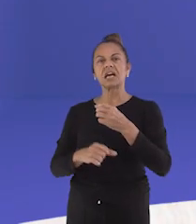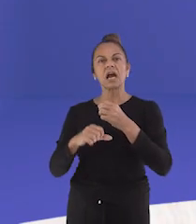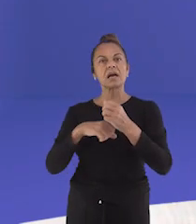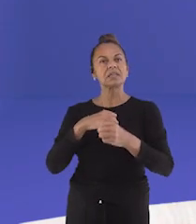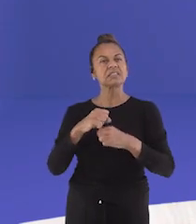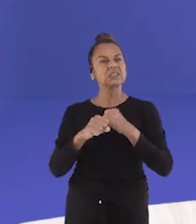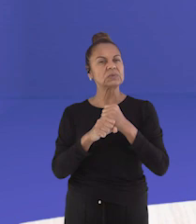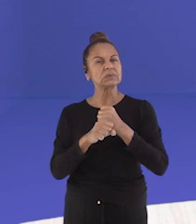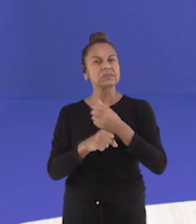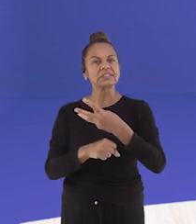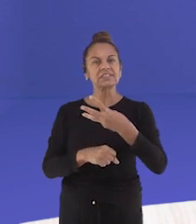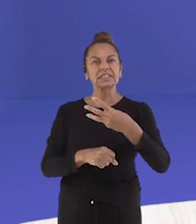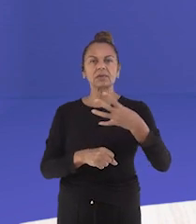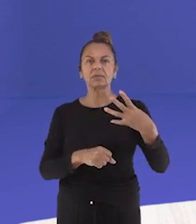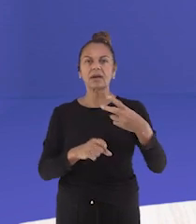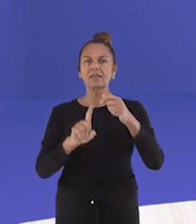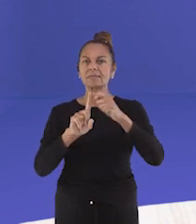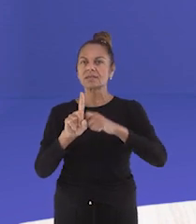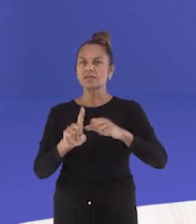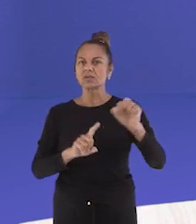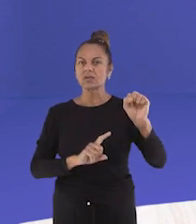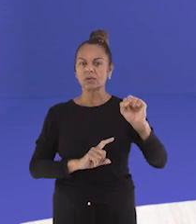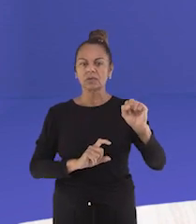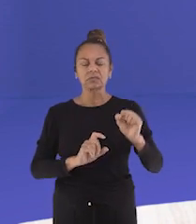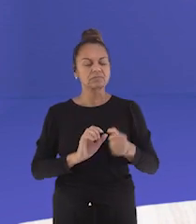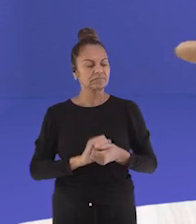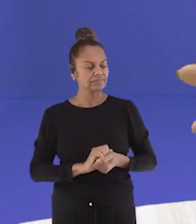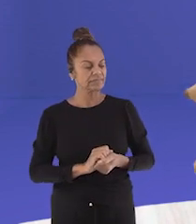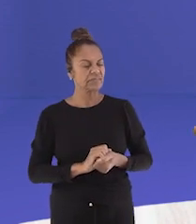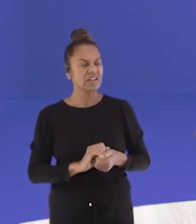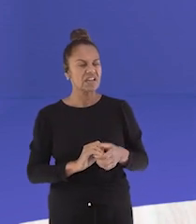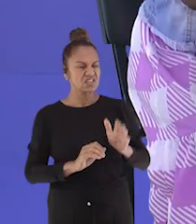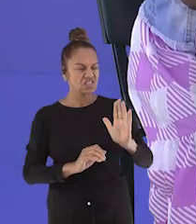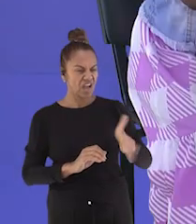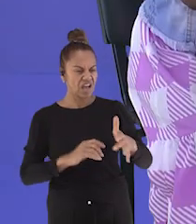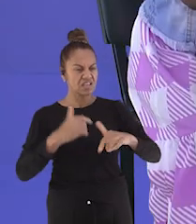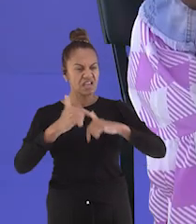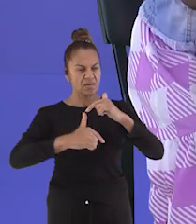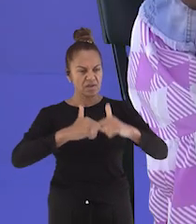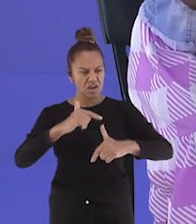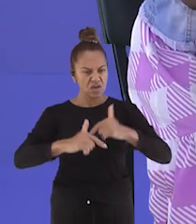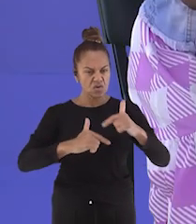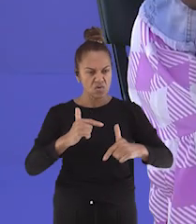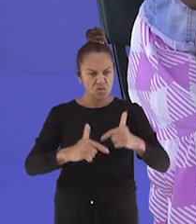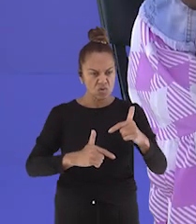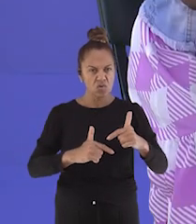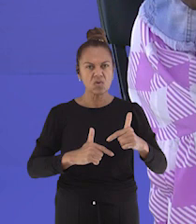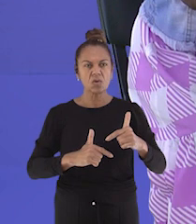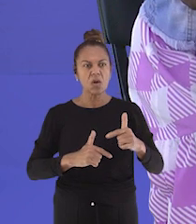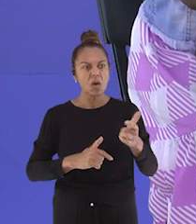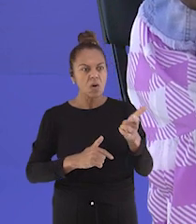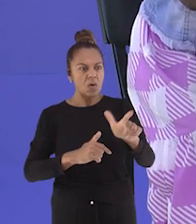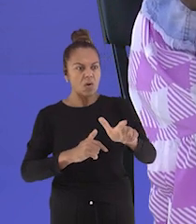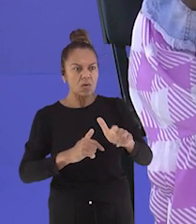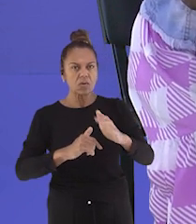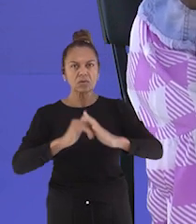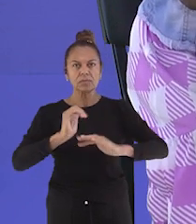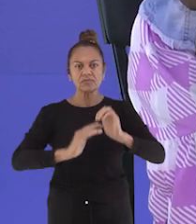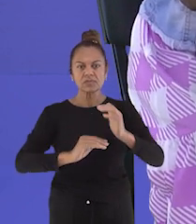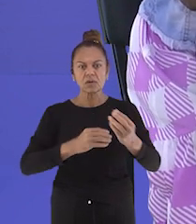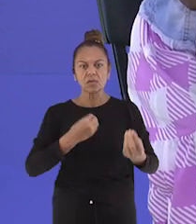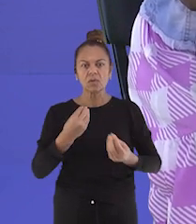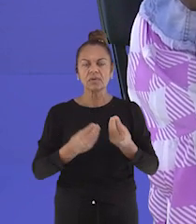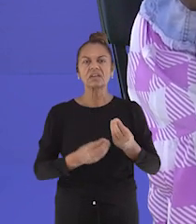dentro da educação, você passou por outras funções que não fosse ser professora? Sim,